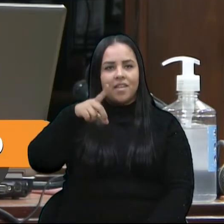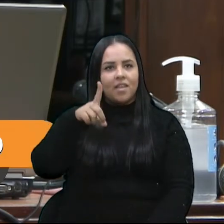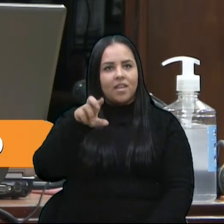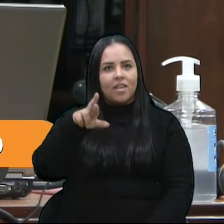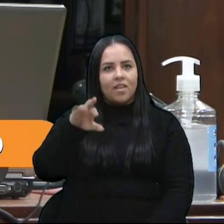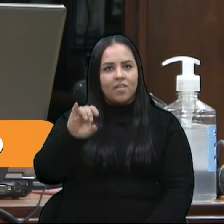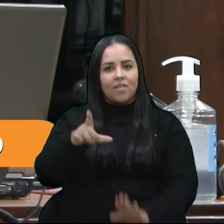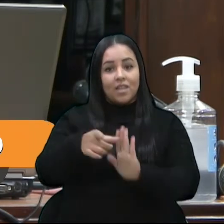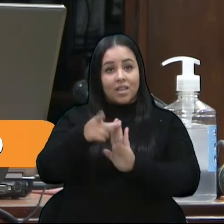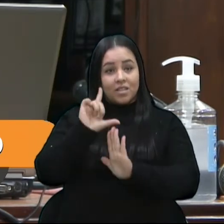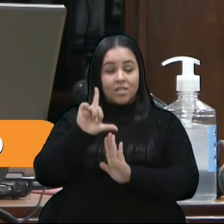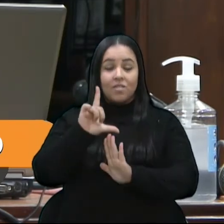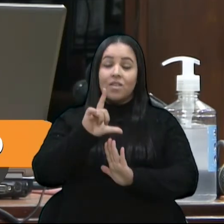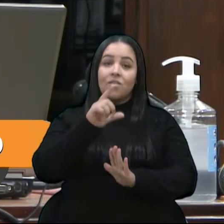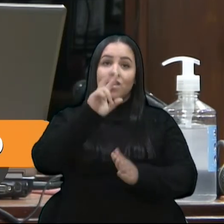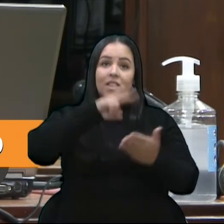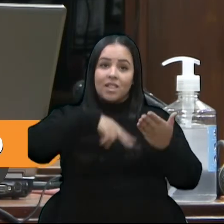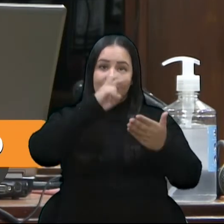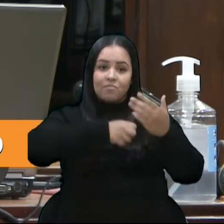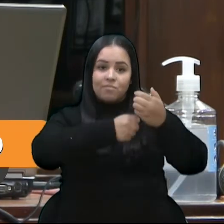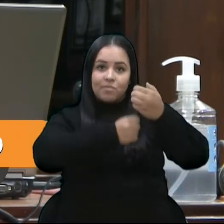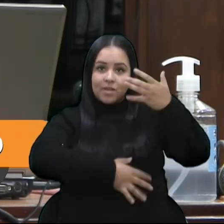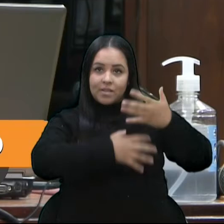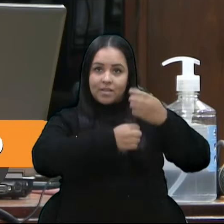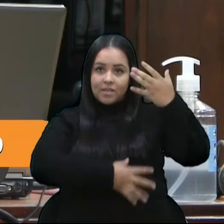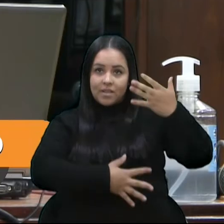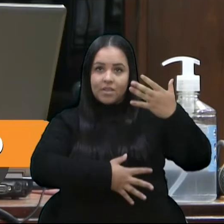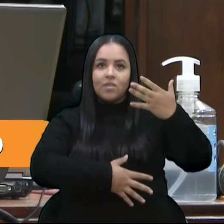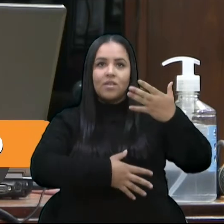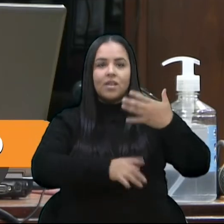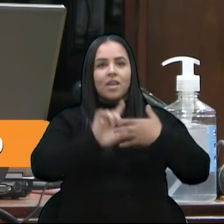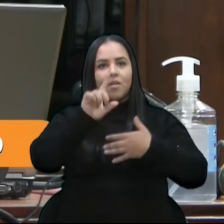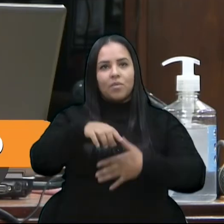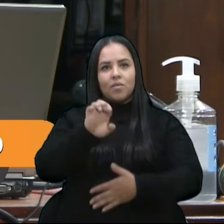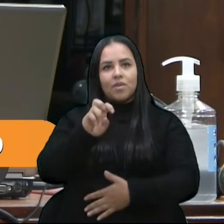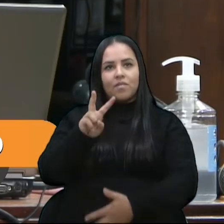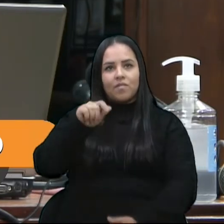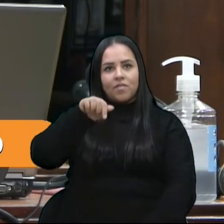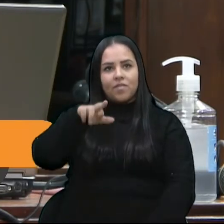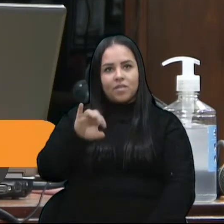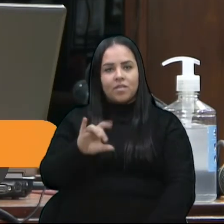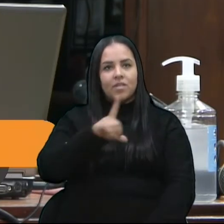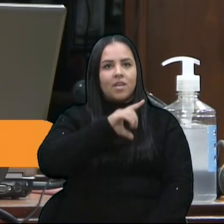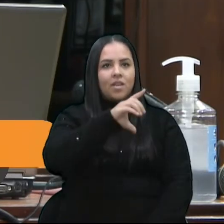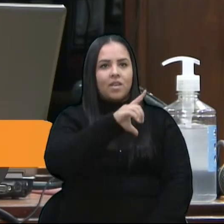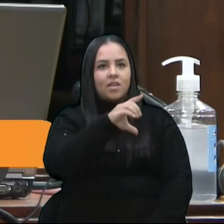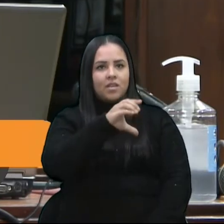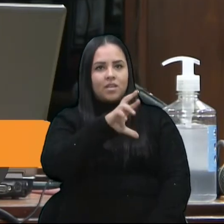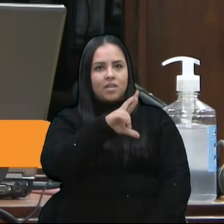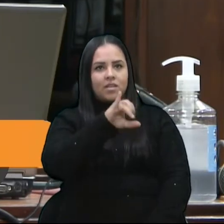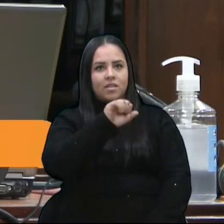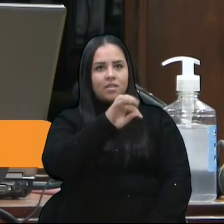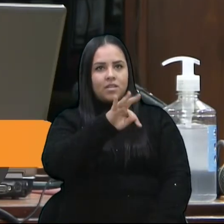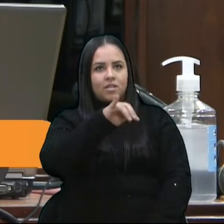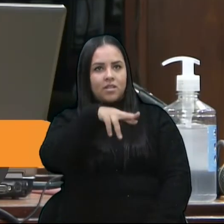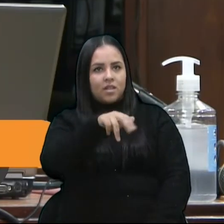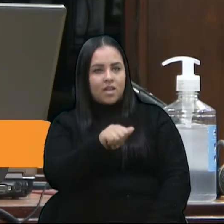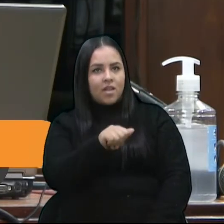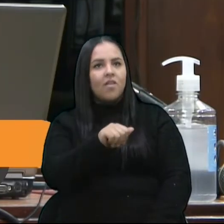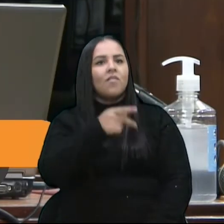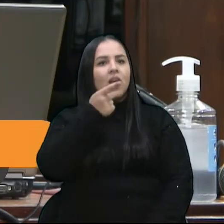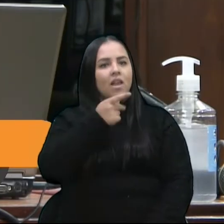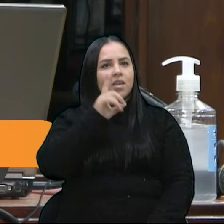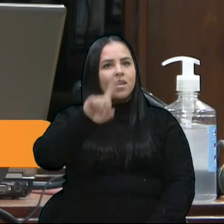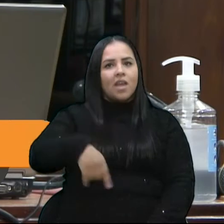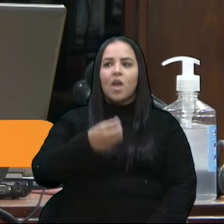antes eu vou ler alguns comentários direcionados para o Evandro aqui nas nossas redes. Tem a Cristina Beatriz Boff, que diz assim, que é muito bom ouvir o